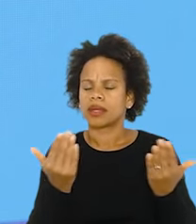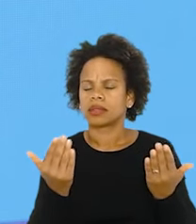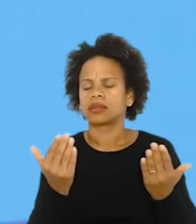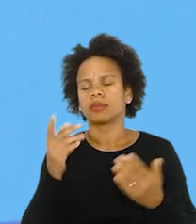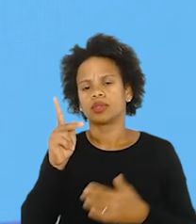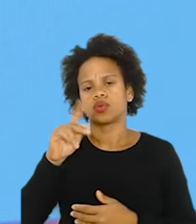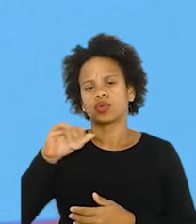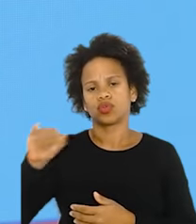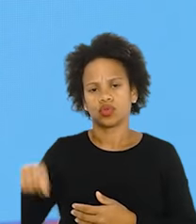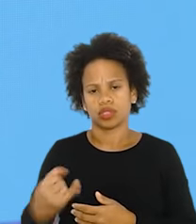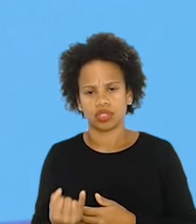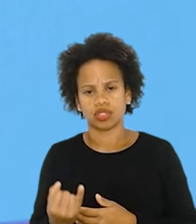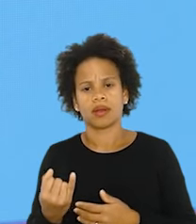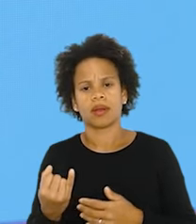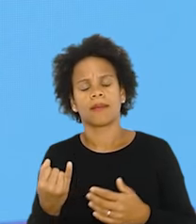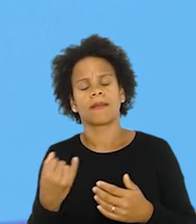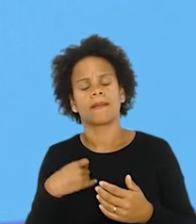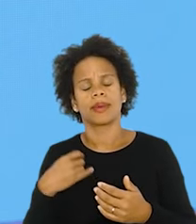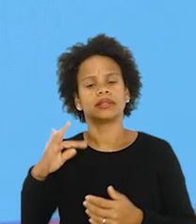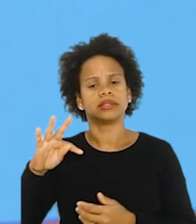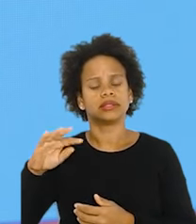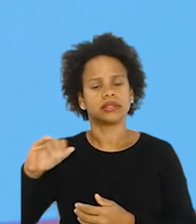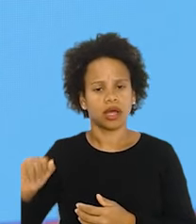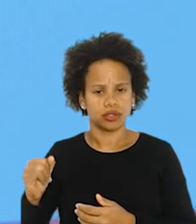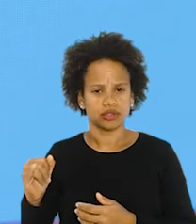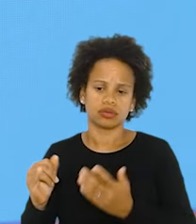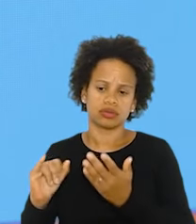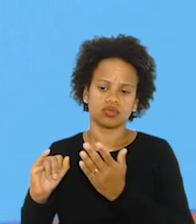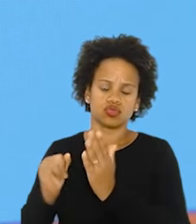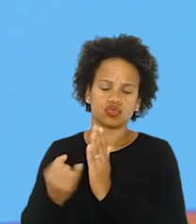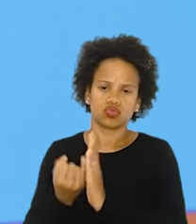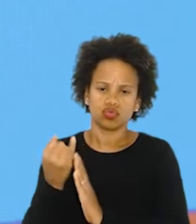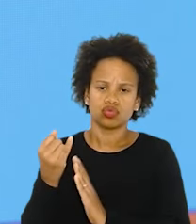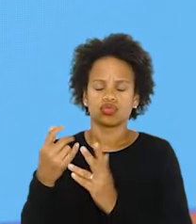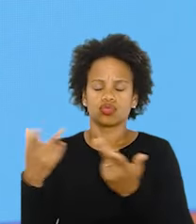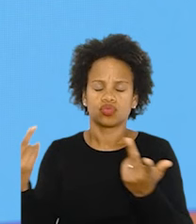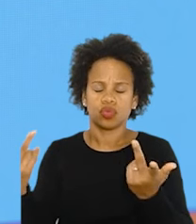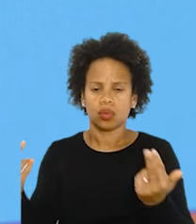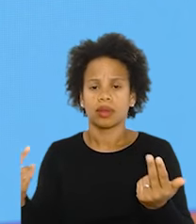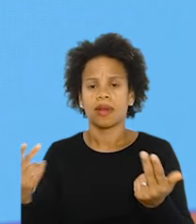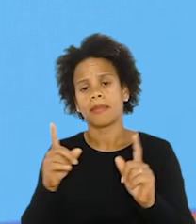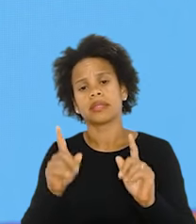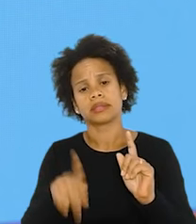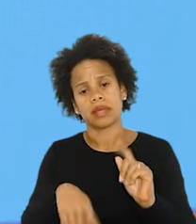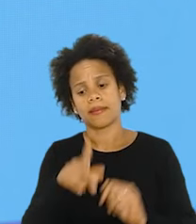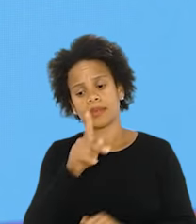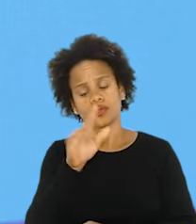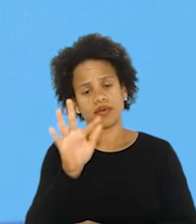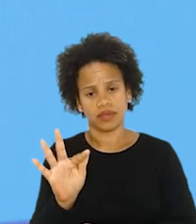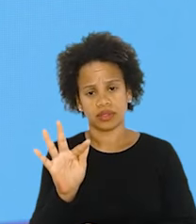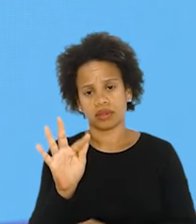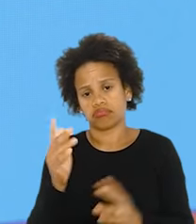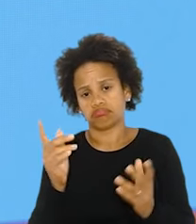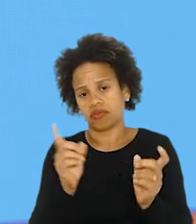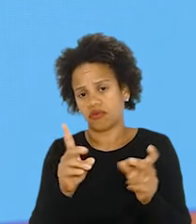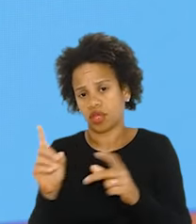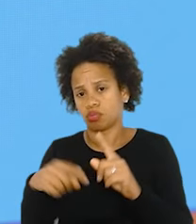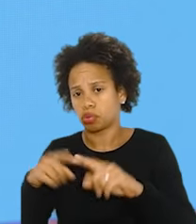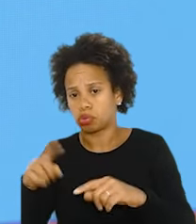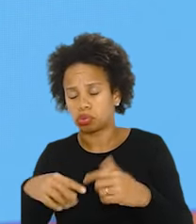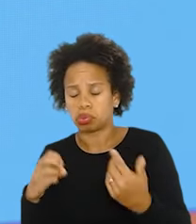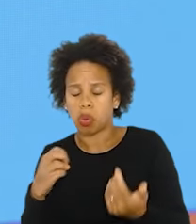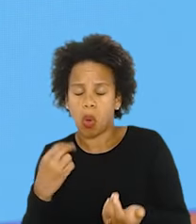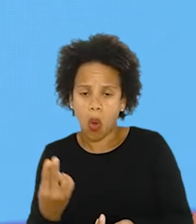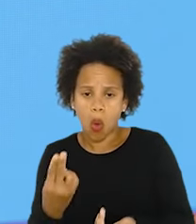jurídica para fins tributários mas na verdade ele é uma pessoa física prestadora de serviço que vende algum produto Então tem que ter atenção com isso